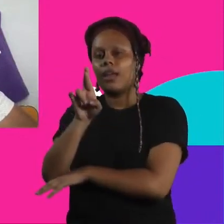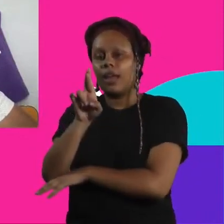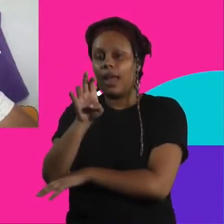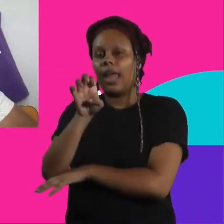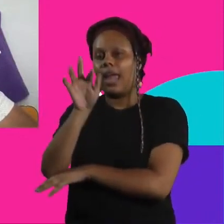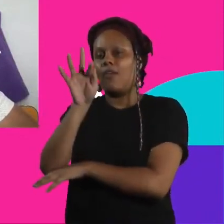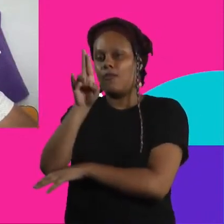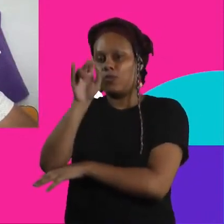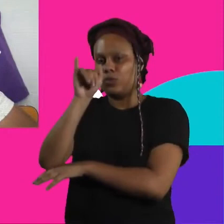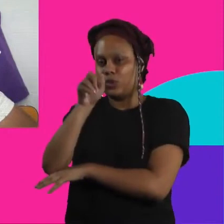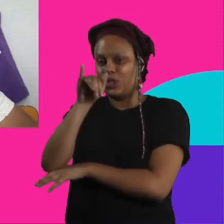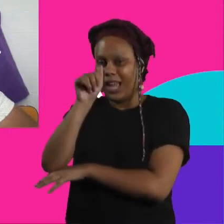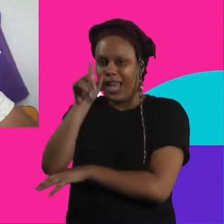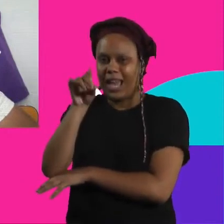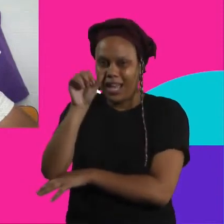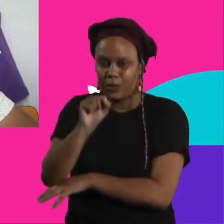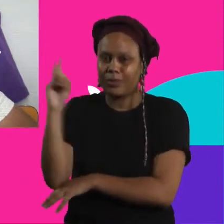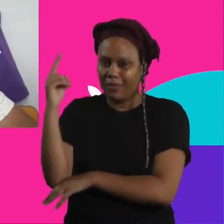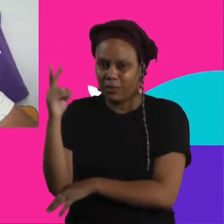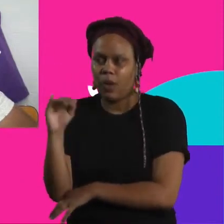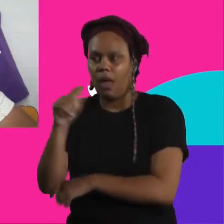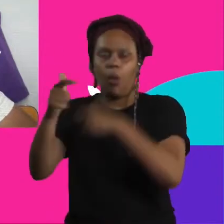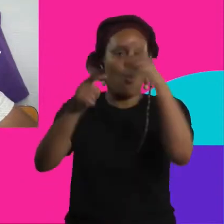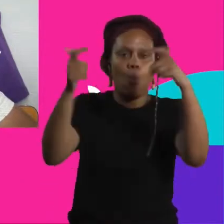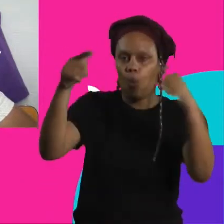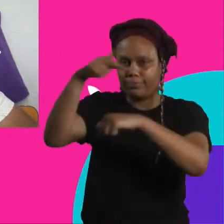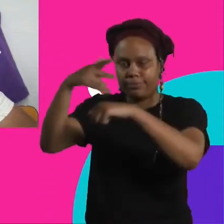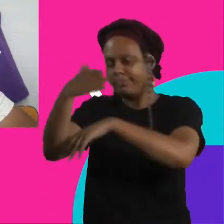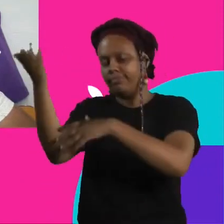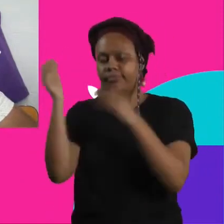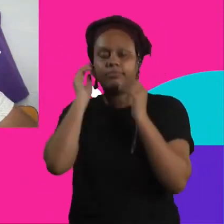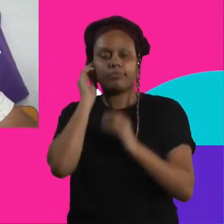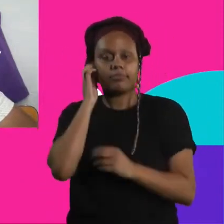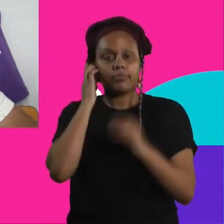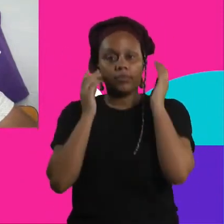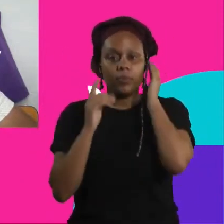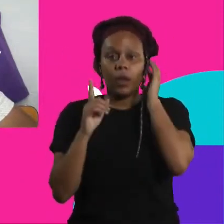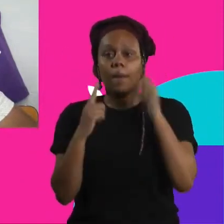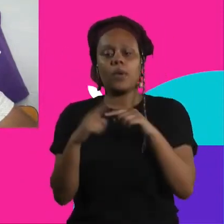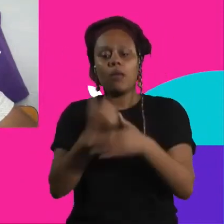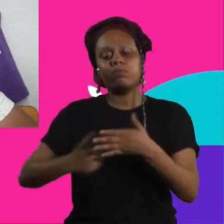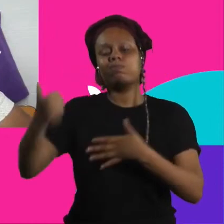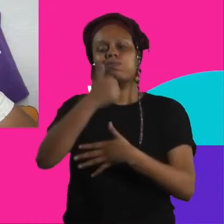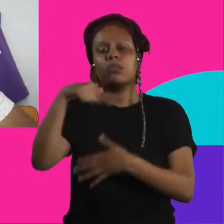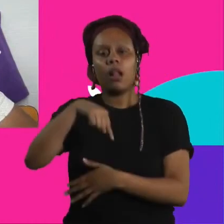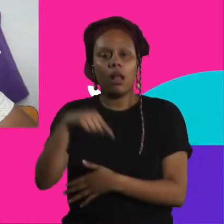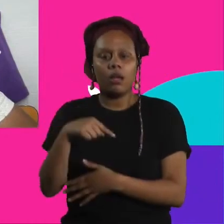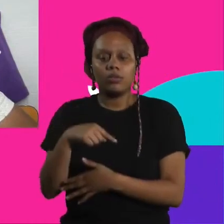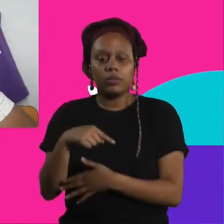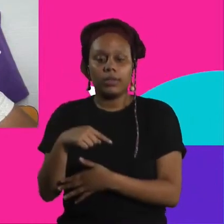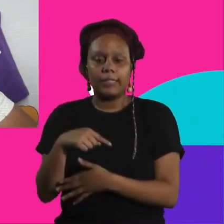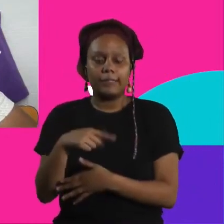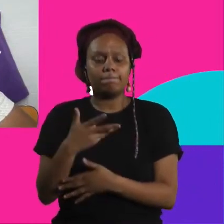conecta diretamente com o DS5, redução das desigualdades, porque talvez para nós que temos uma condição privilegiada, né, a plataforma que você